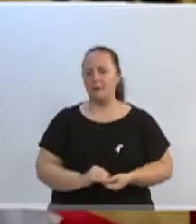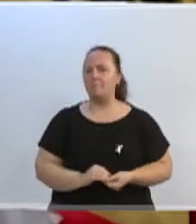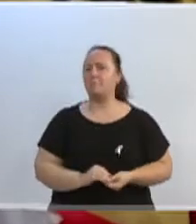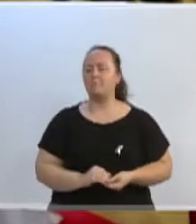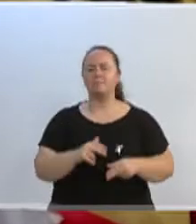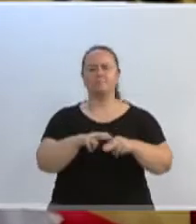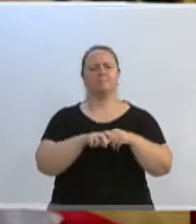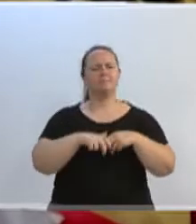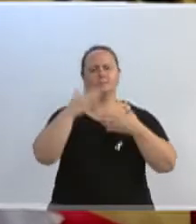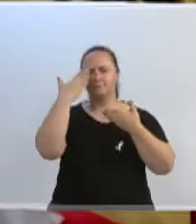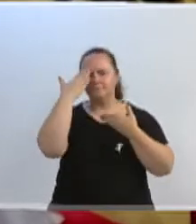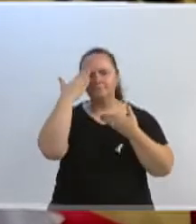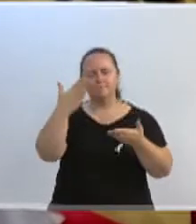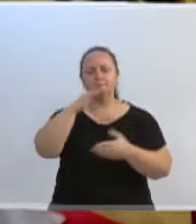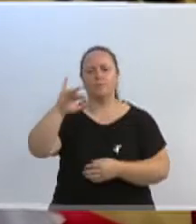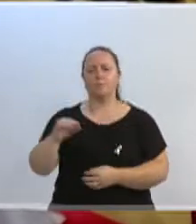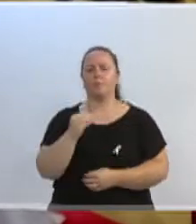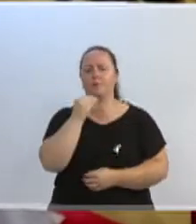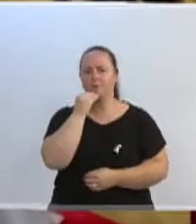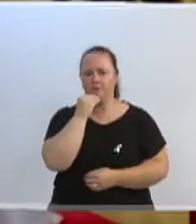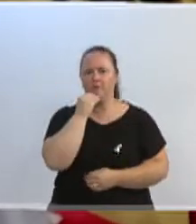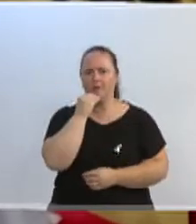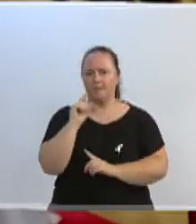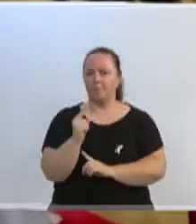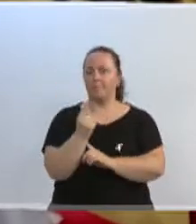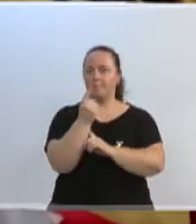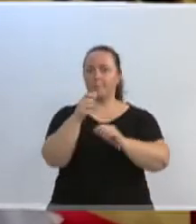realmente a oportunidade que vocês nos deram. Foi nossa primeira